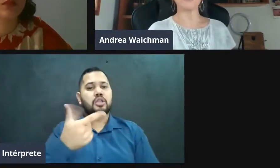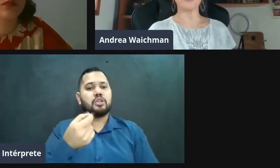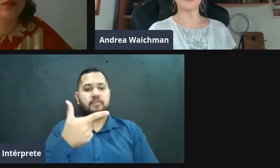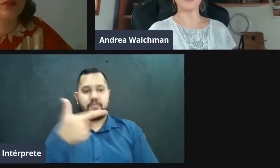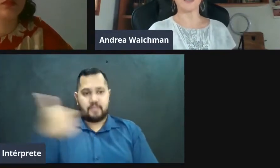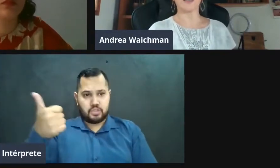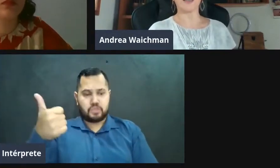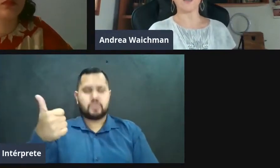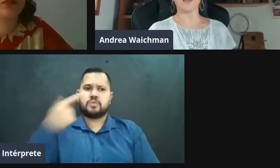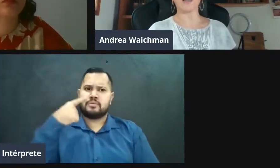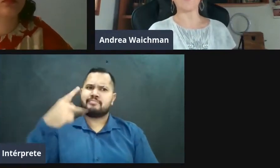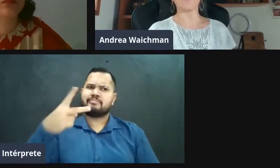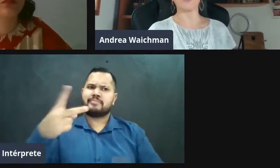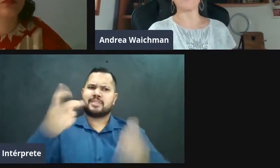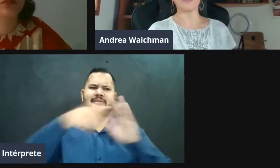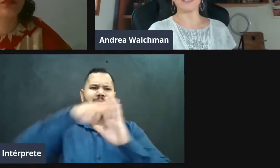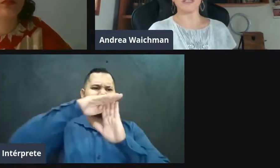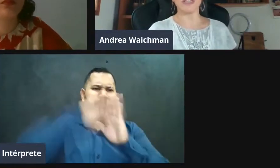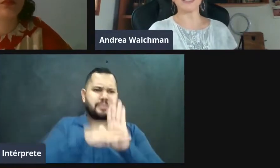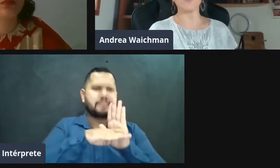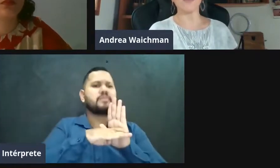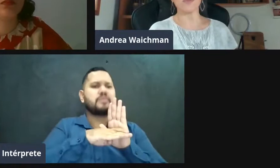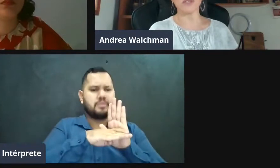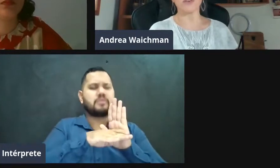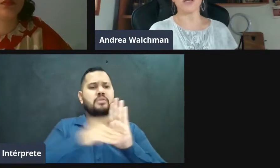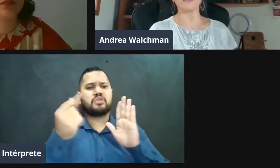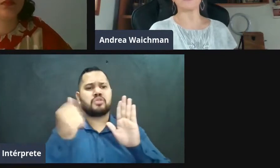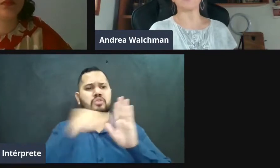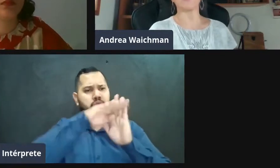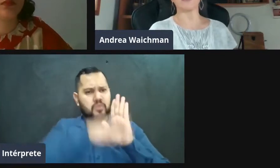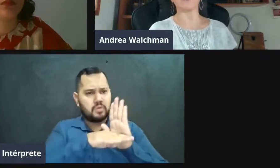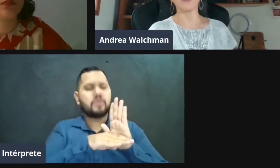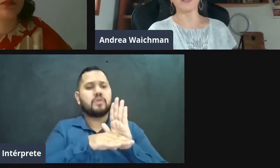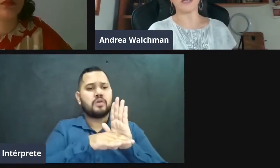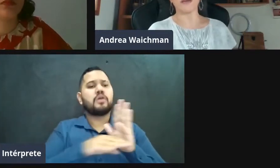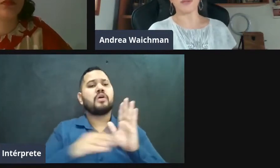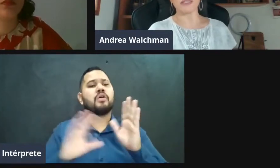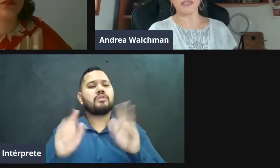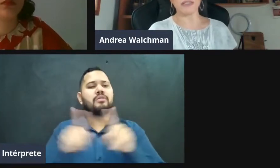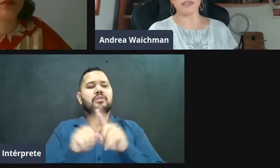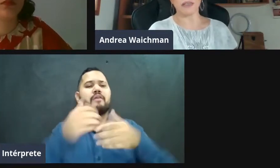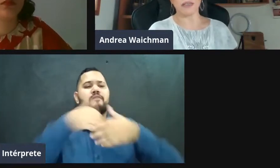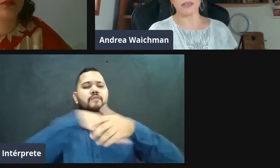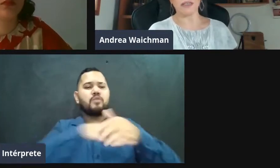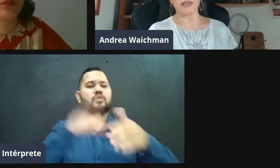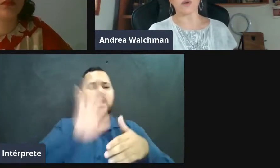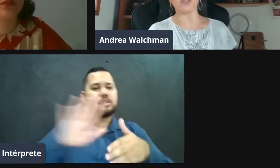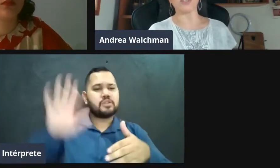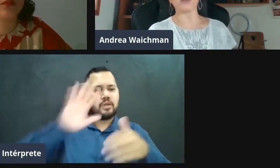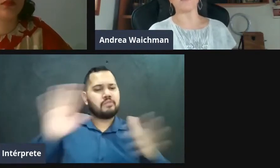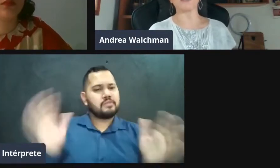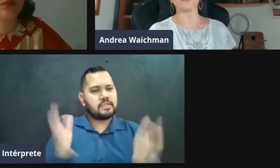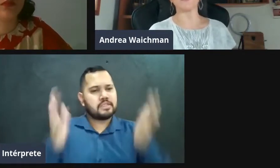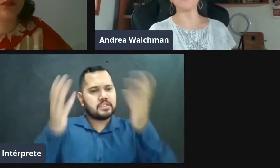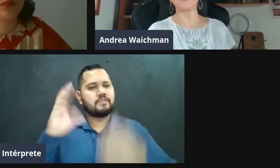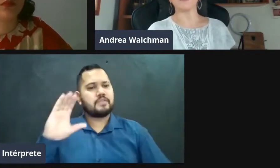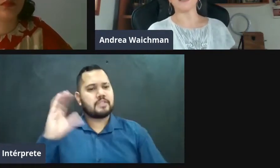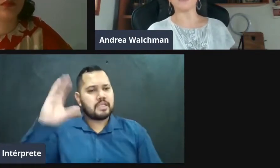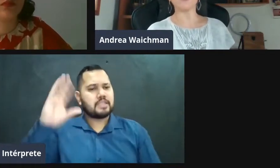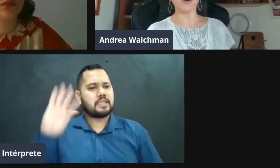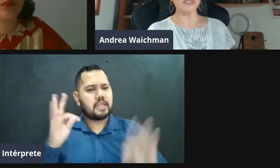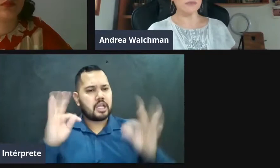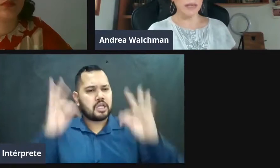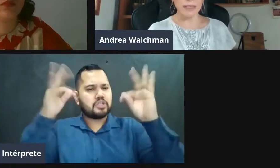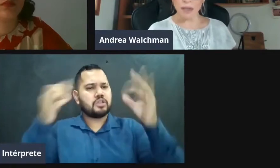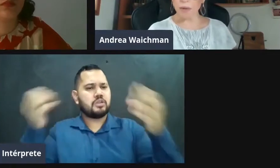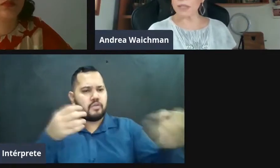corte, né, ao FNDCT, que é o Fundo Nacional de Desenvolvimento, né, para Ciência e Tecnologia e Inovação,